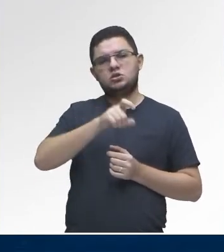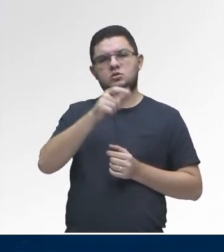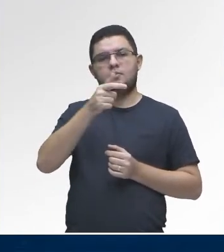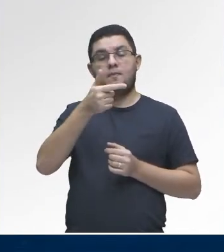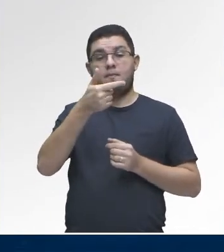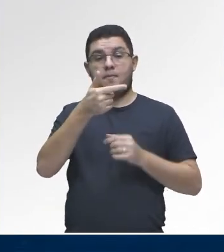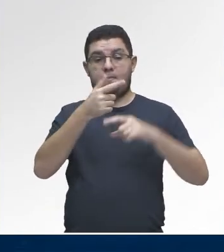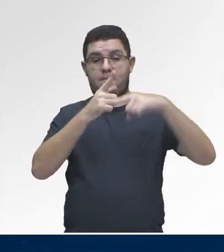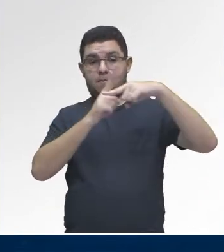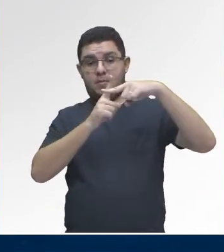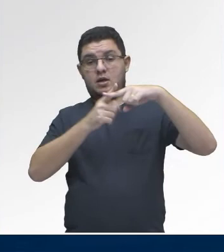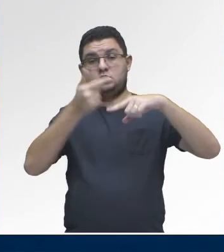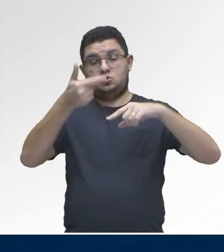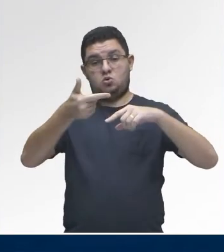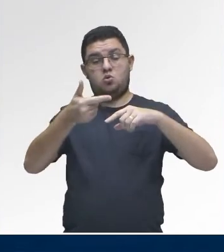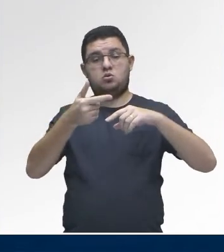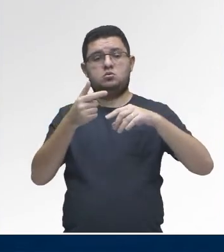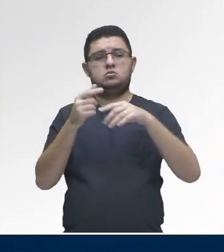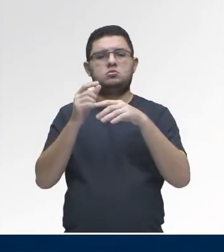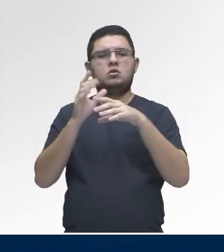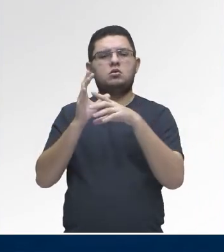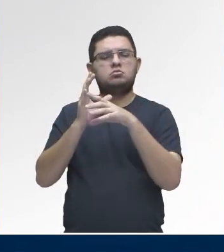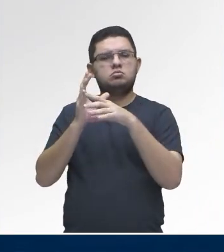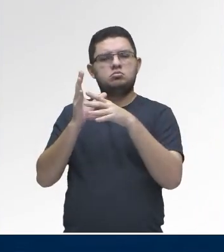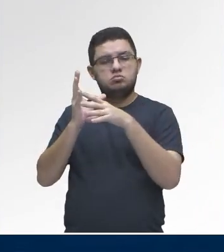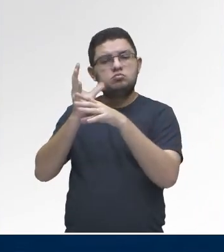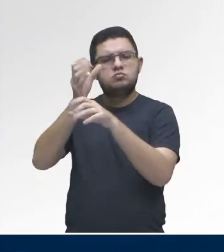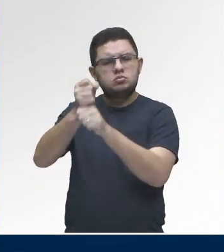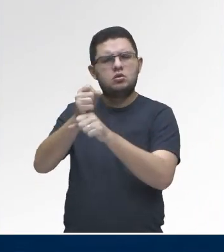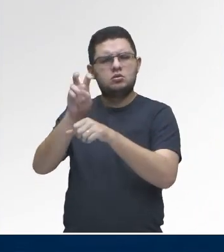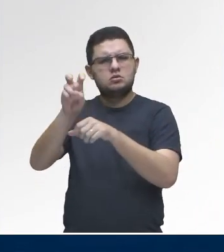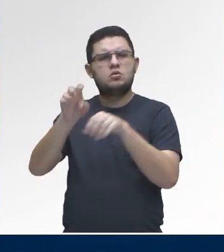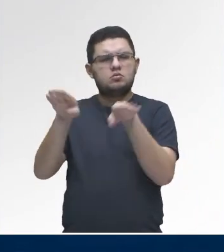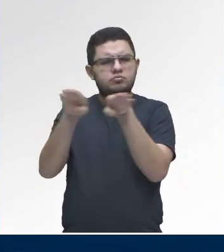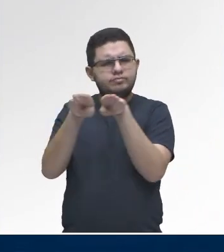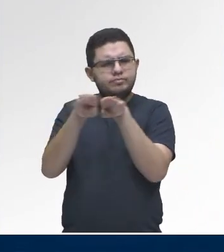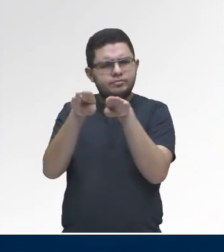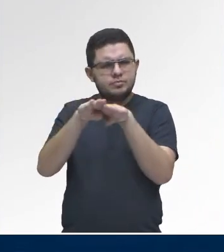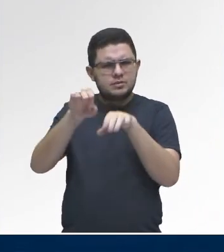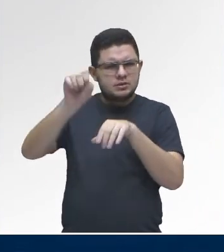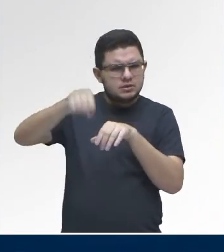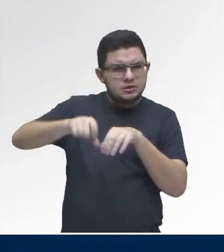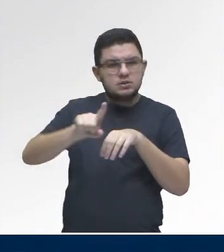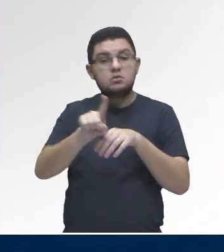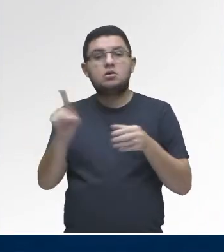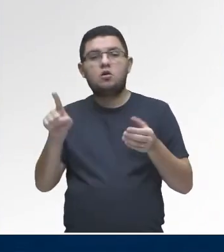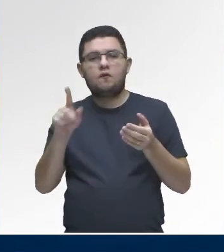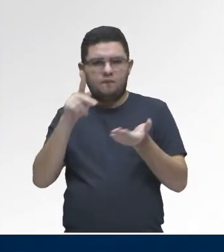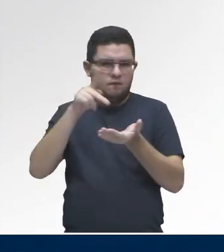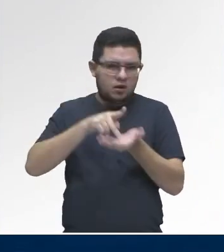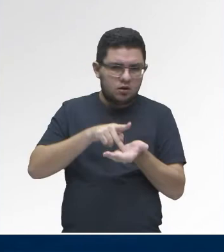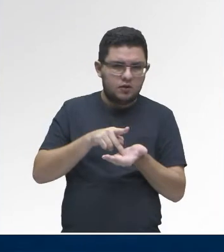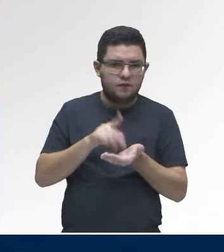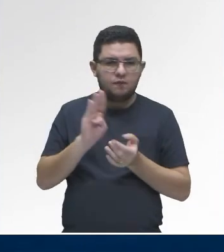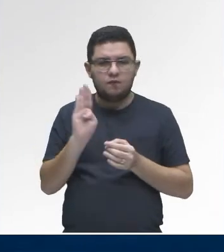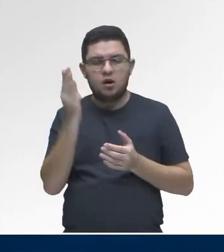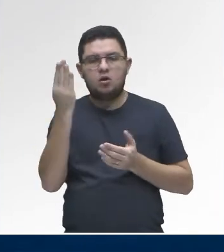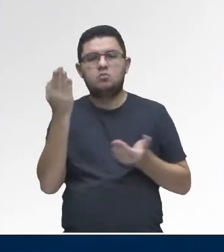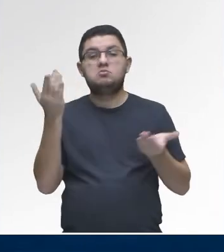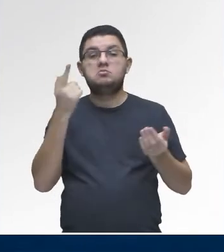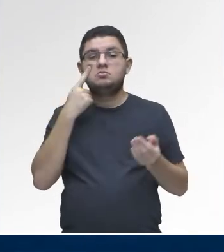ou ela é falsa? Bem, vai depender, né? Depende de